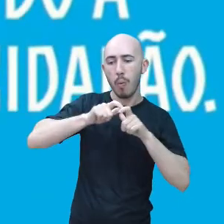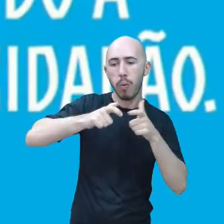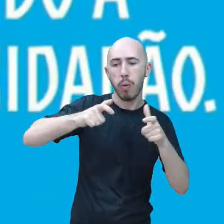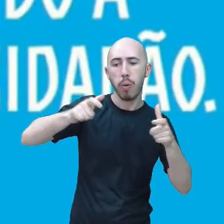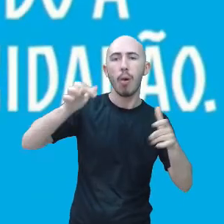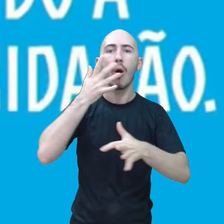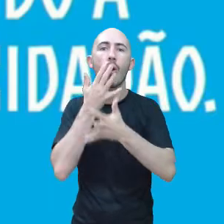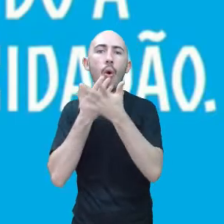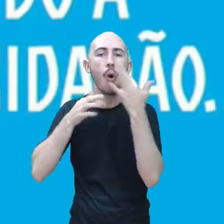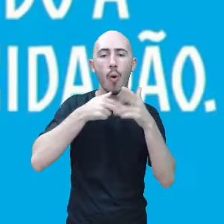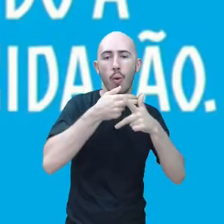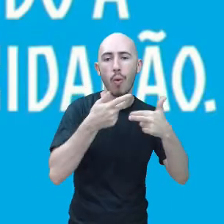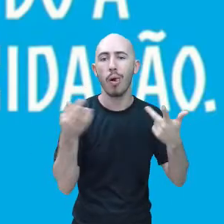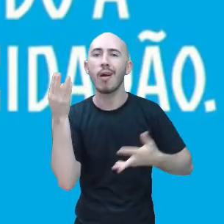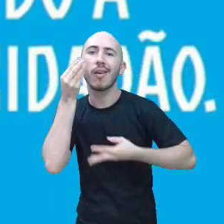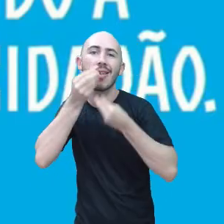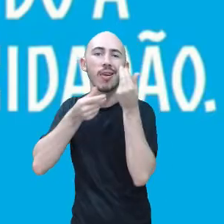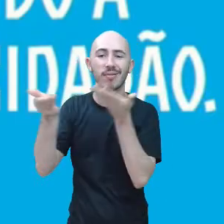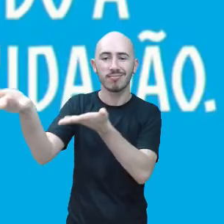bem-vindo à cidade, cidadão.